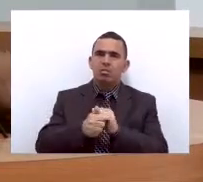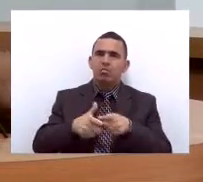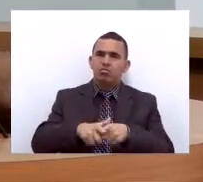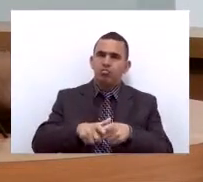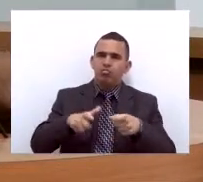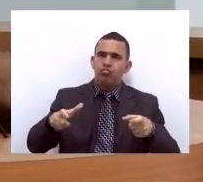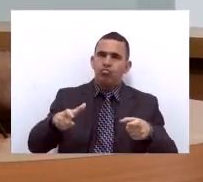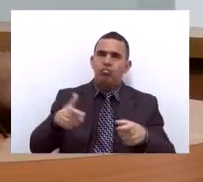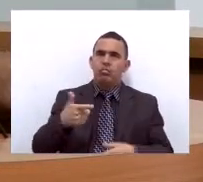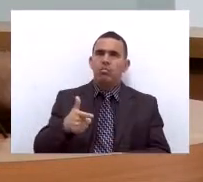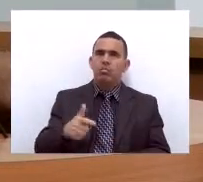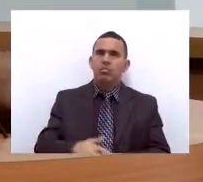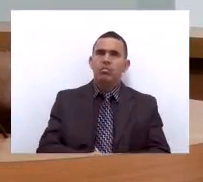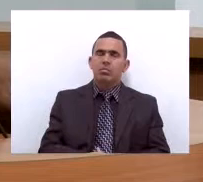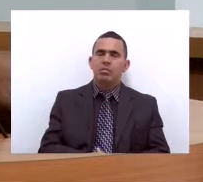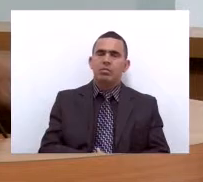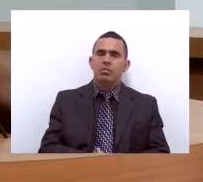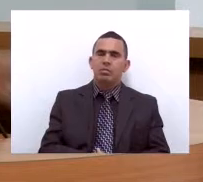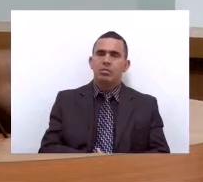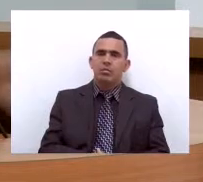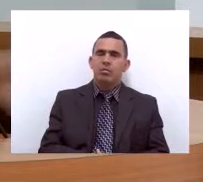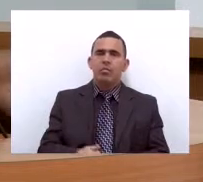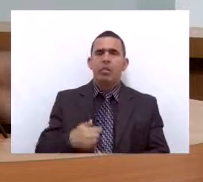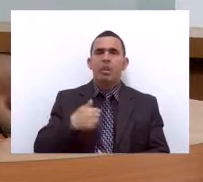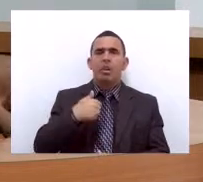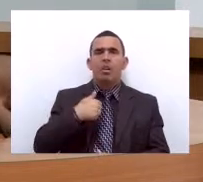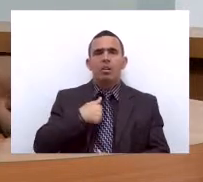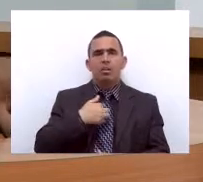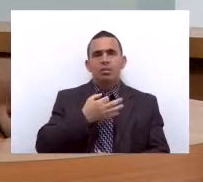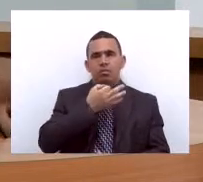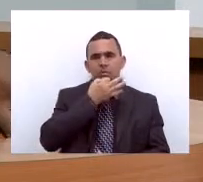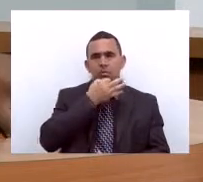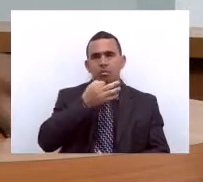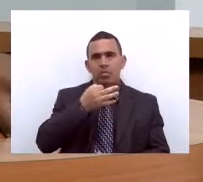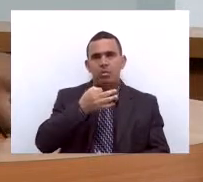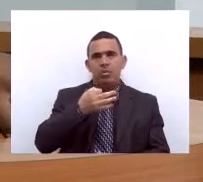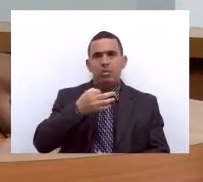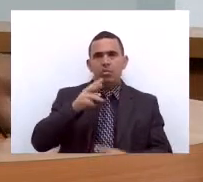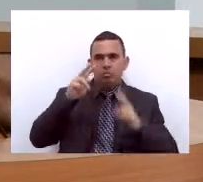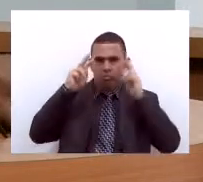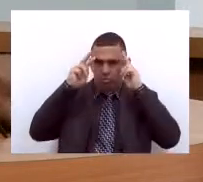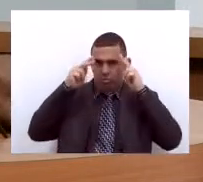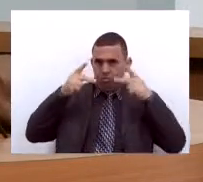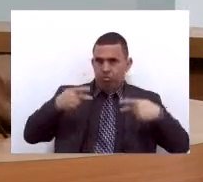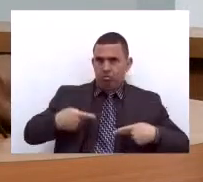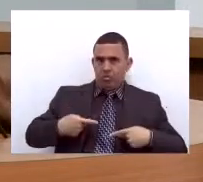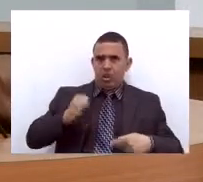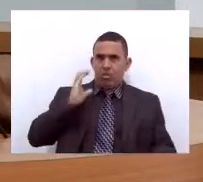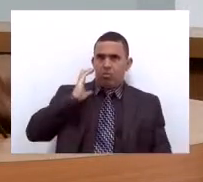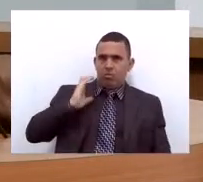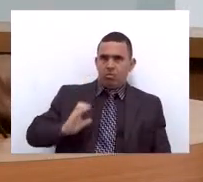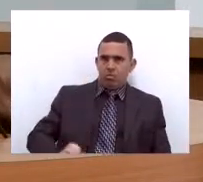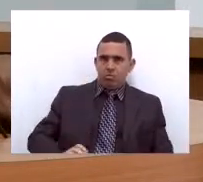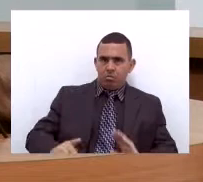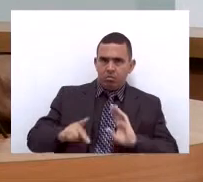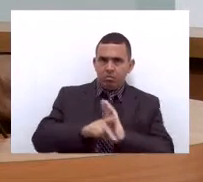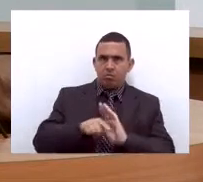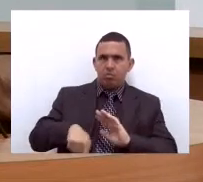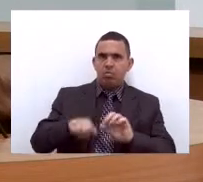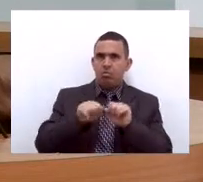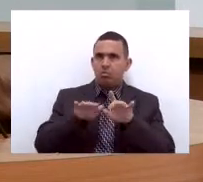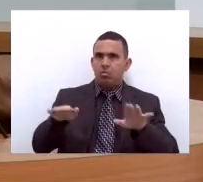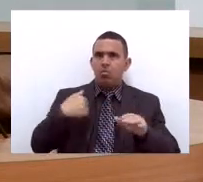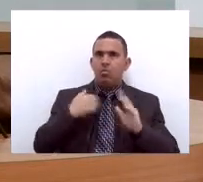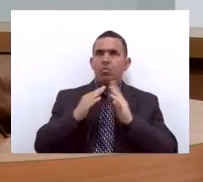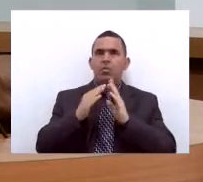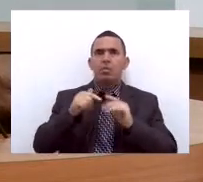amplitude. E eu, na minha condição de ser humano, na condição de cidadão guarulhense, que mora aqui há quase 50